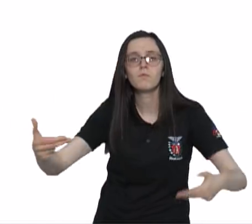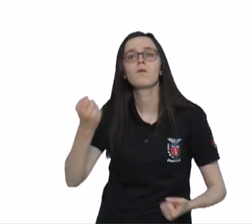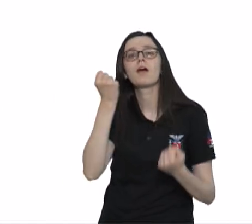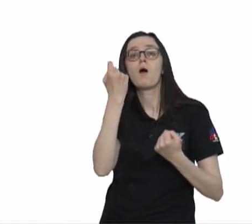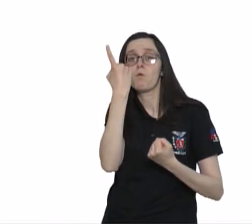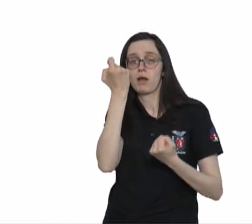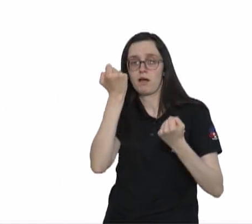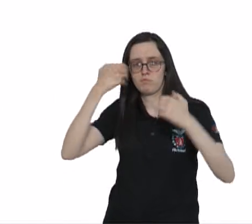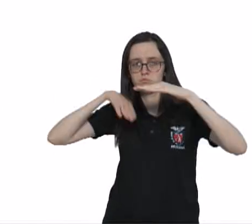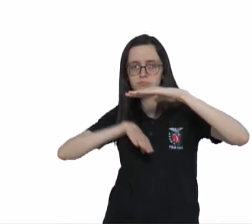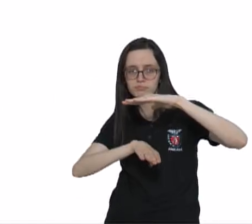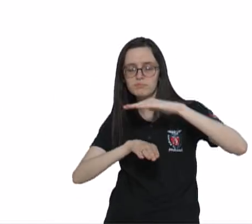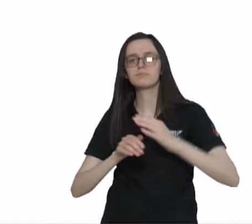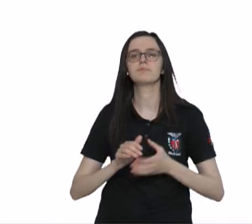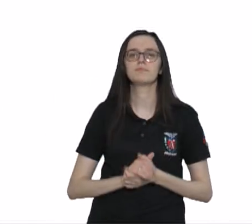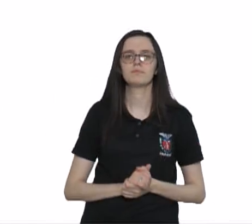garagem.